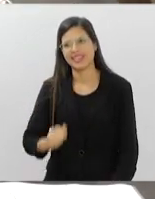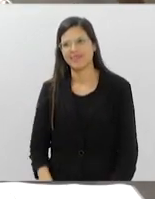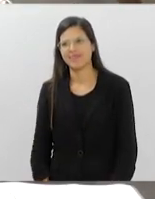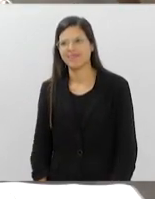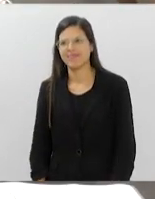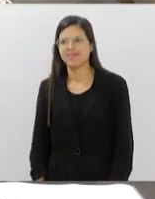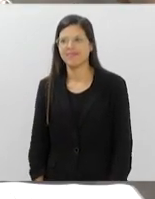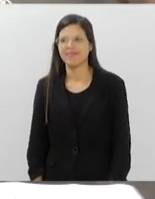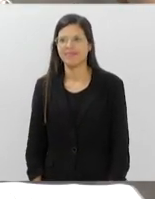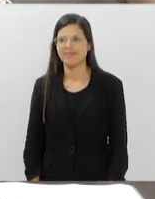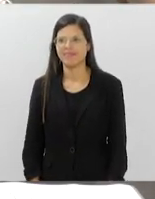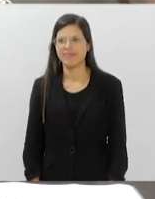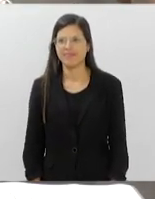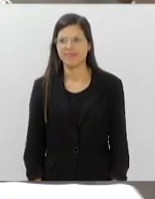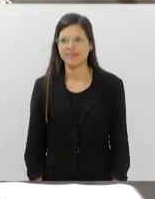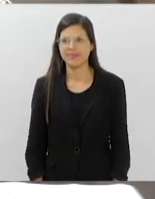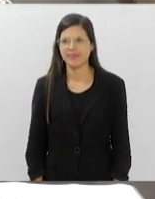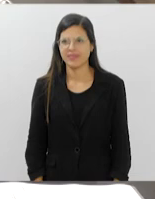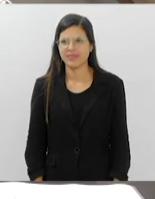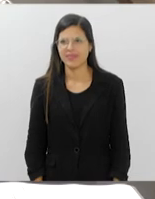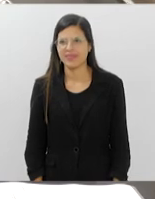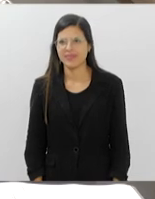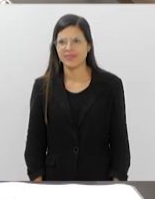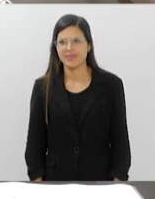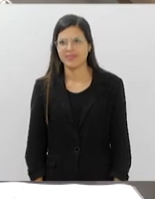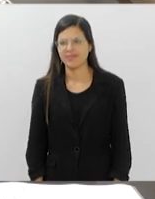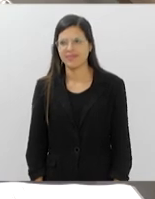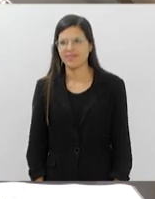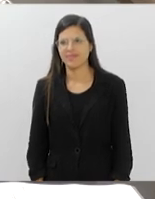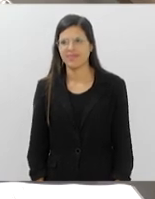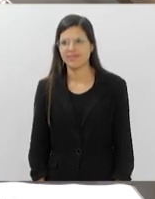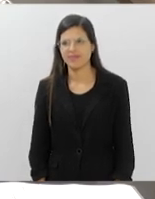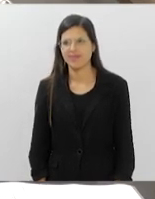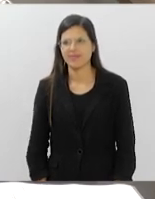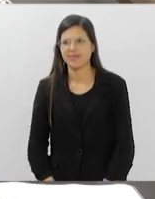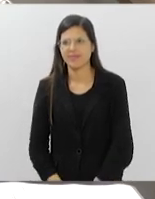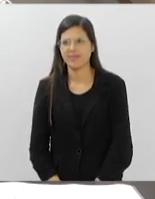Não é o rei da cocada. Nesse caso, eu não sei se é branco ou preta, né?